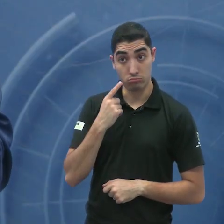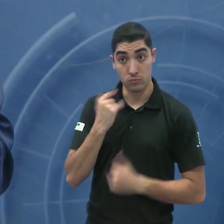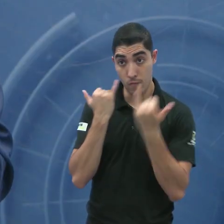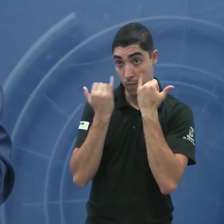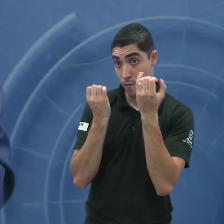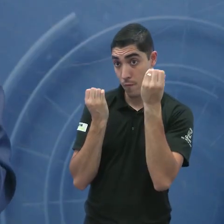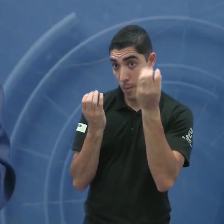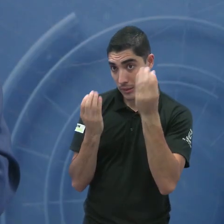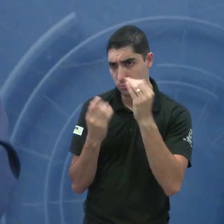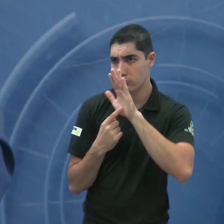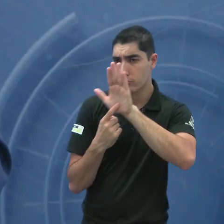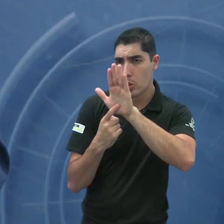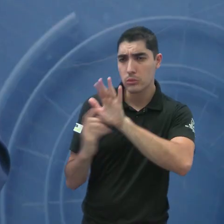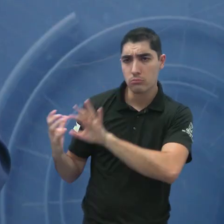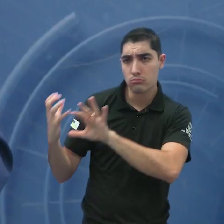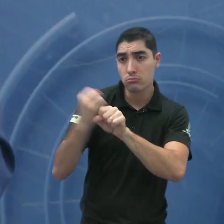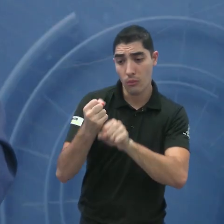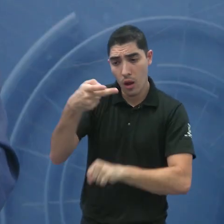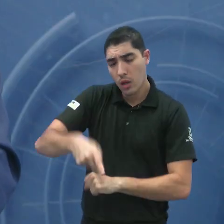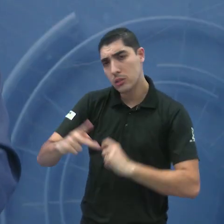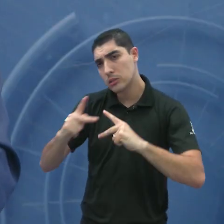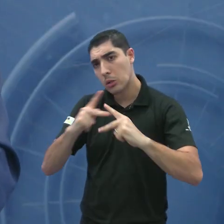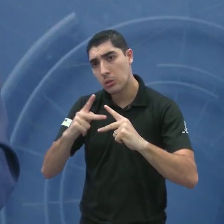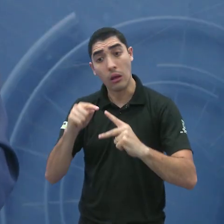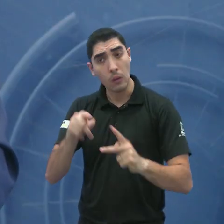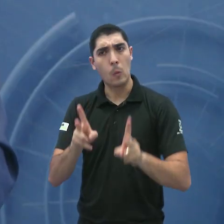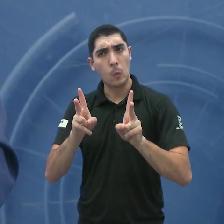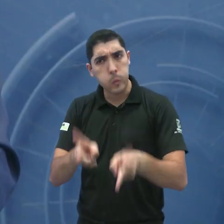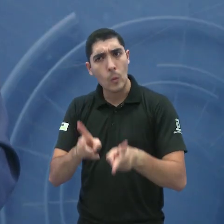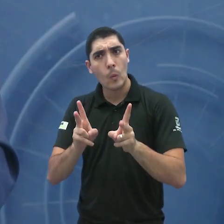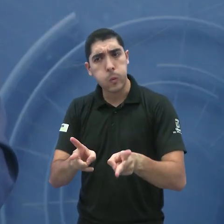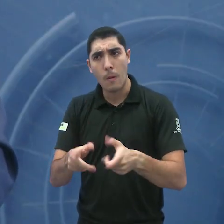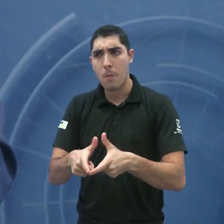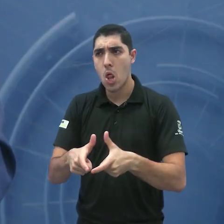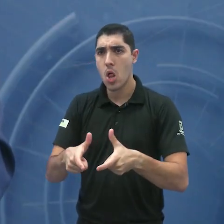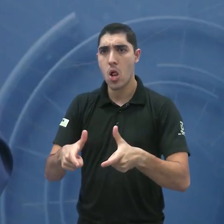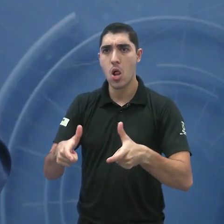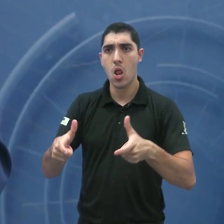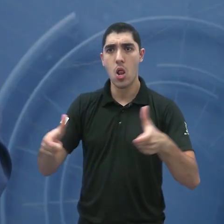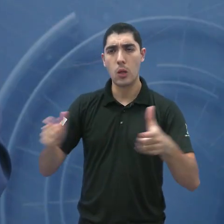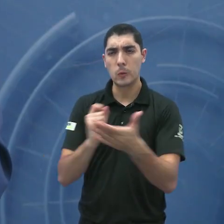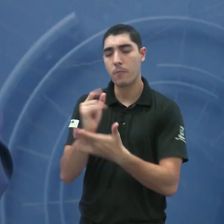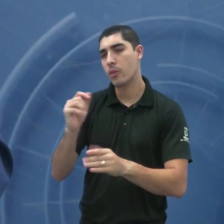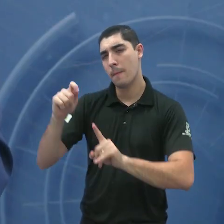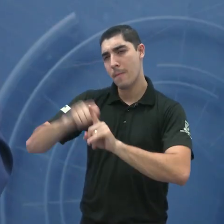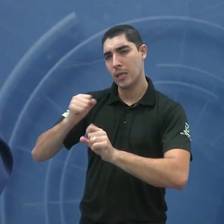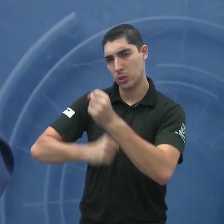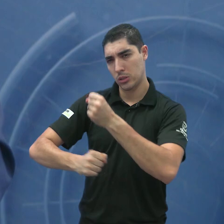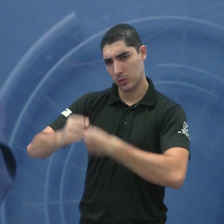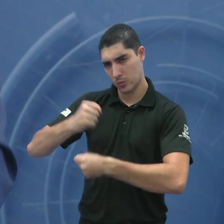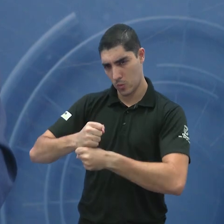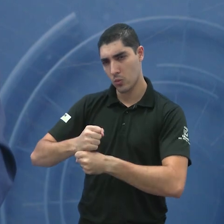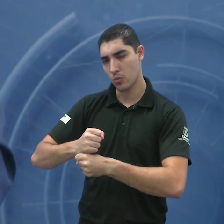ajudam a entender como São José dos Campos segue crescendo sobre rodas, né? De outubro de 2024